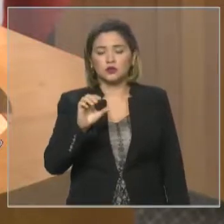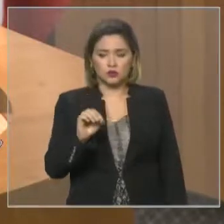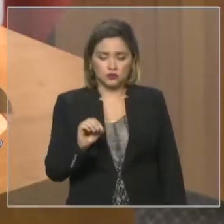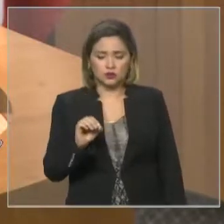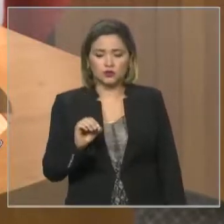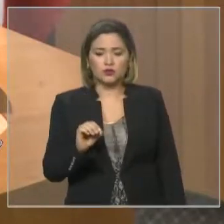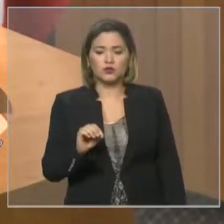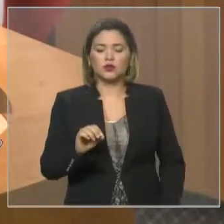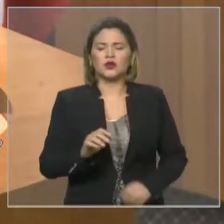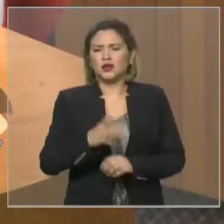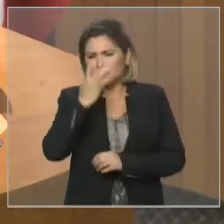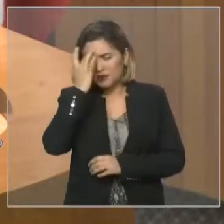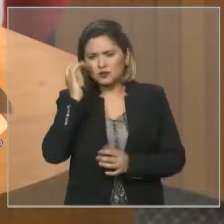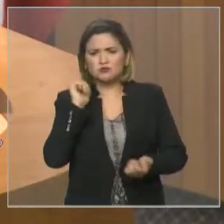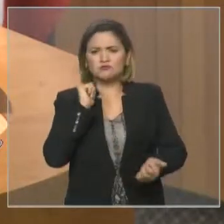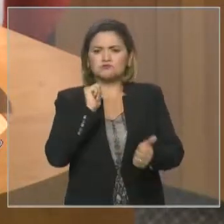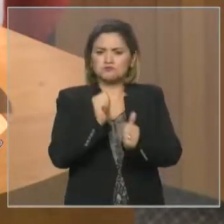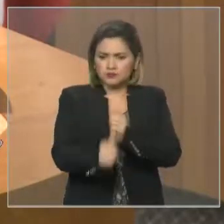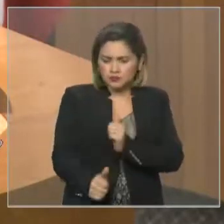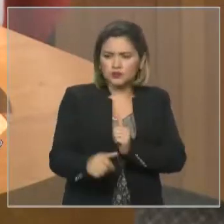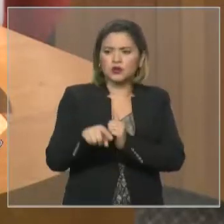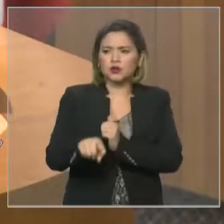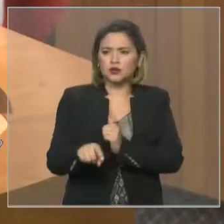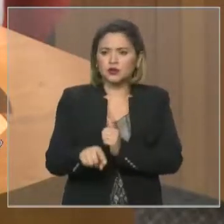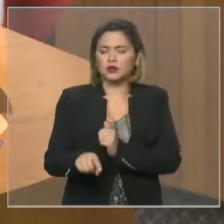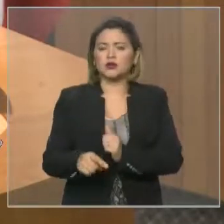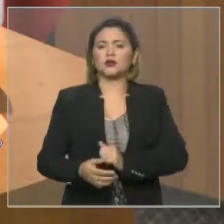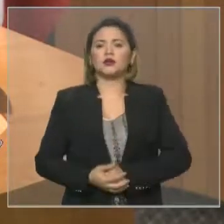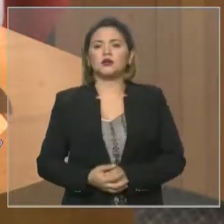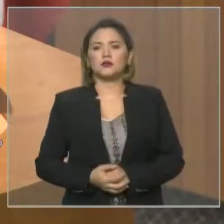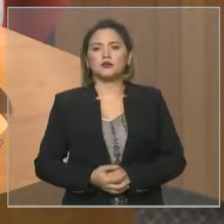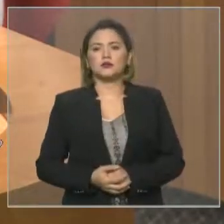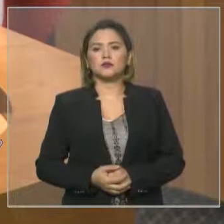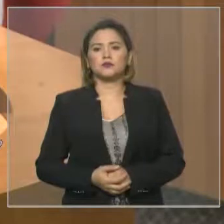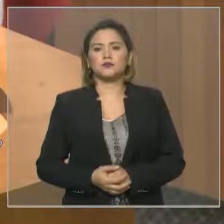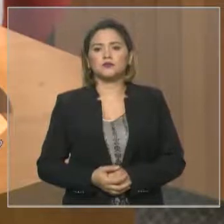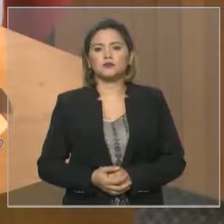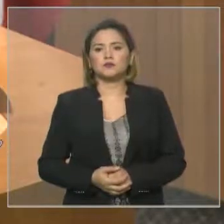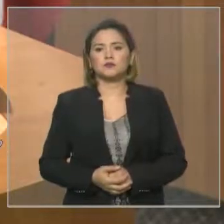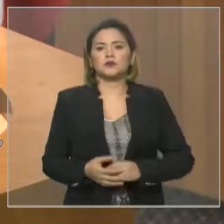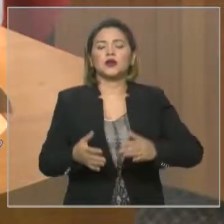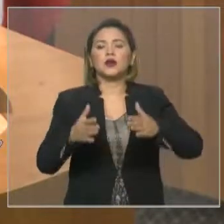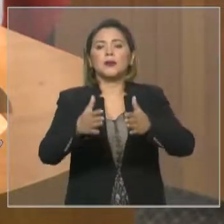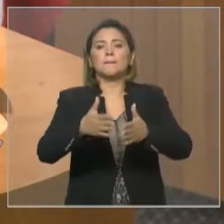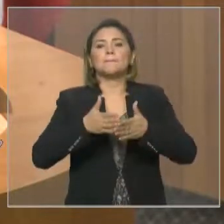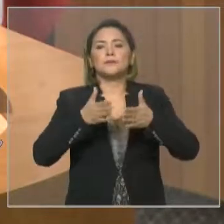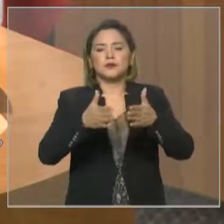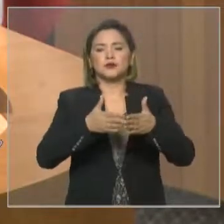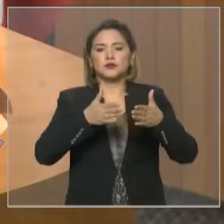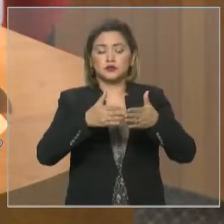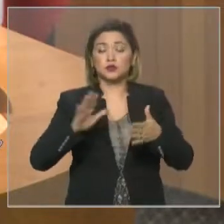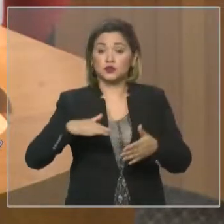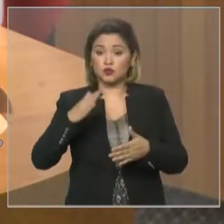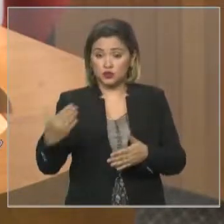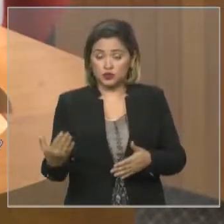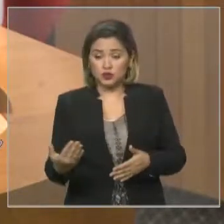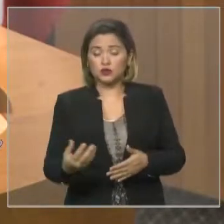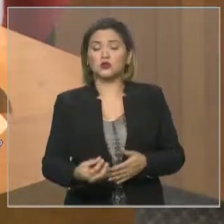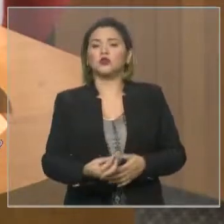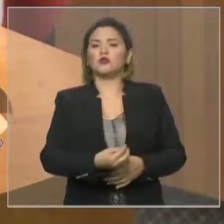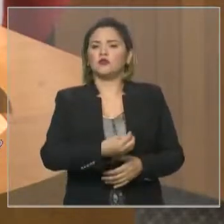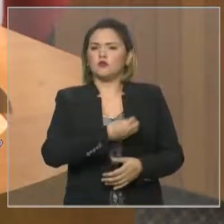vários desportistas daquele município nos pediu que, quando estivéssemos aqui na